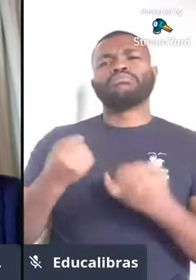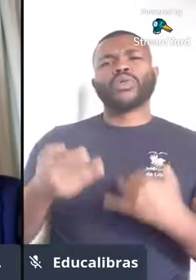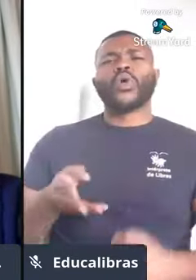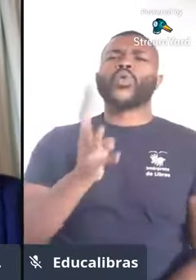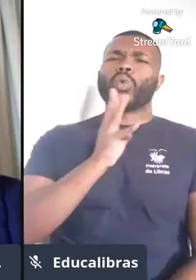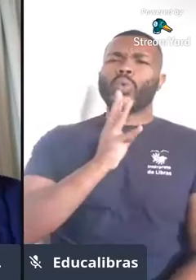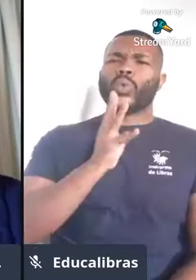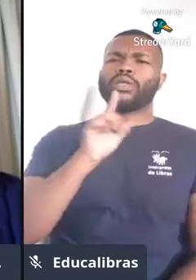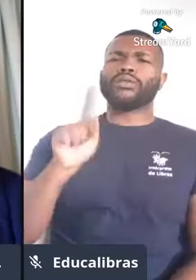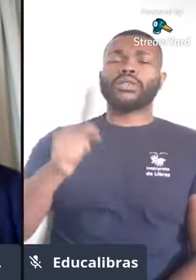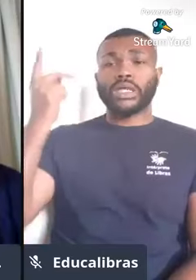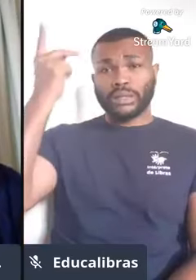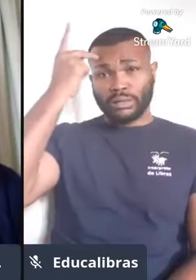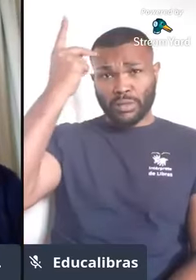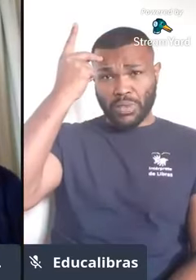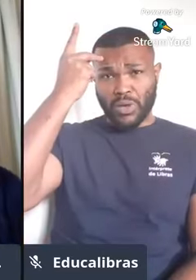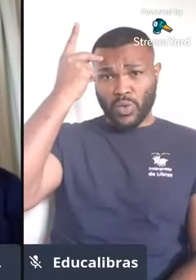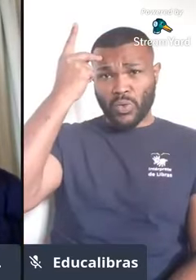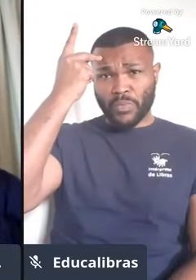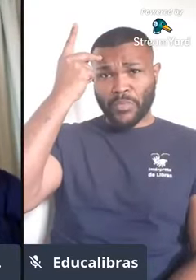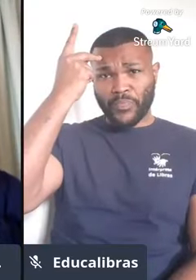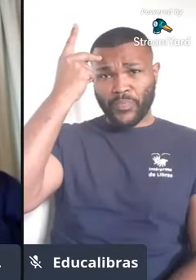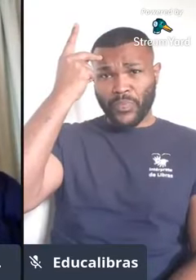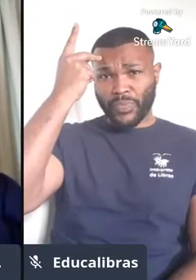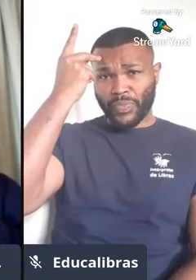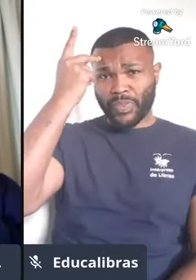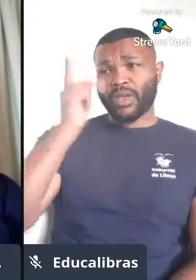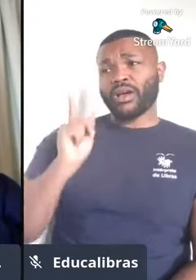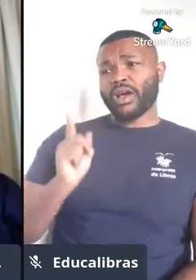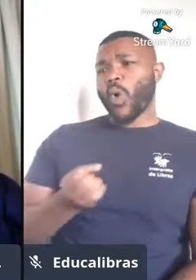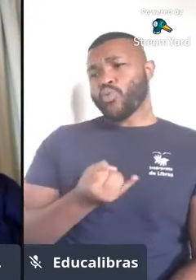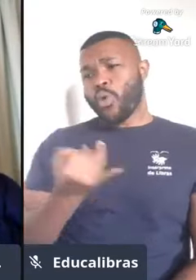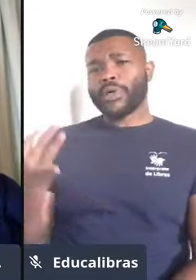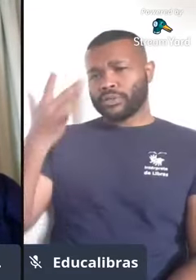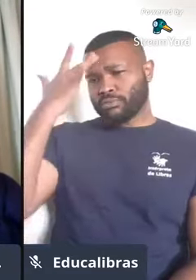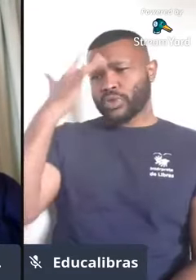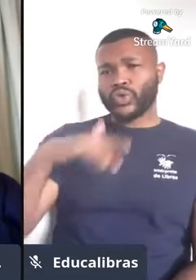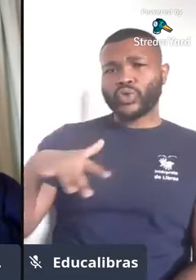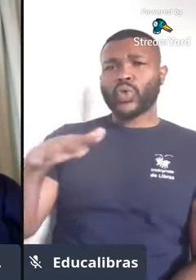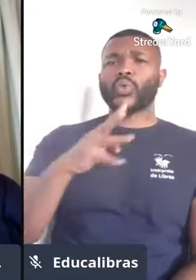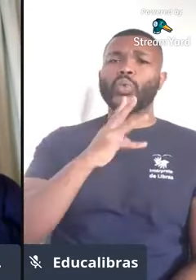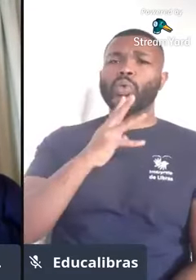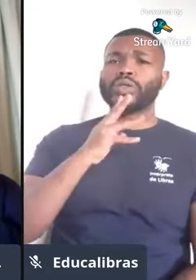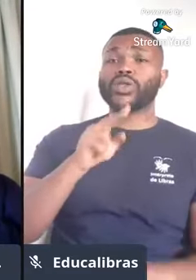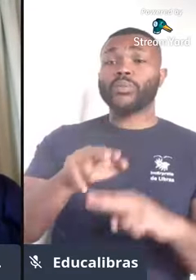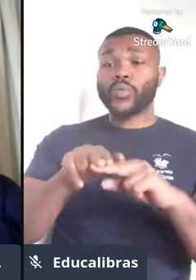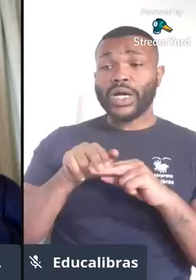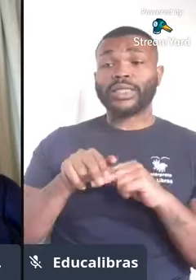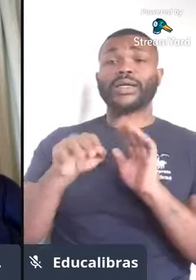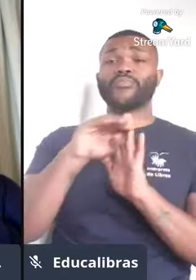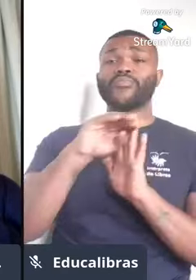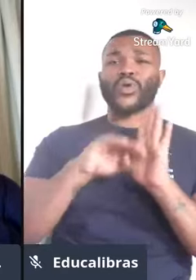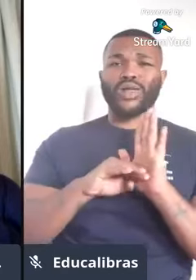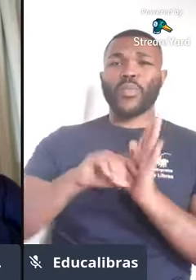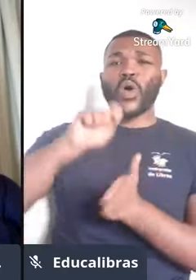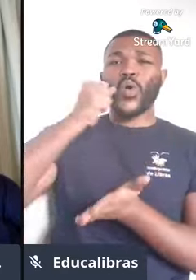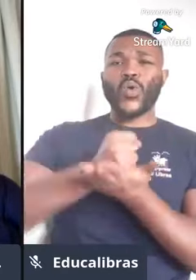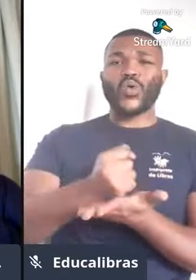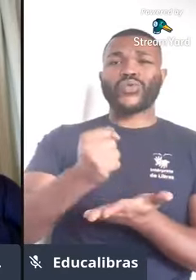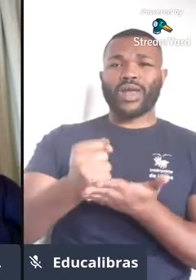Paulo, pelo menos parte desse contingente, pelo trabalho feito com o contrato SP, que